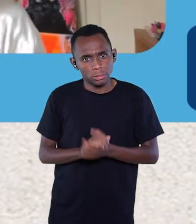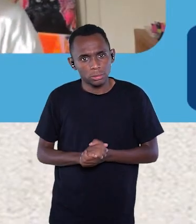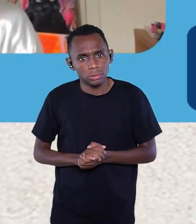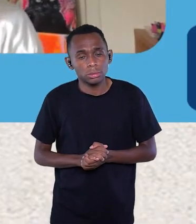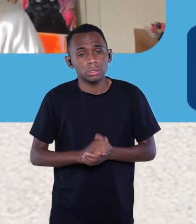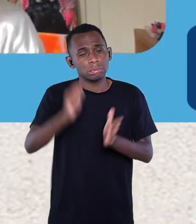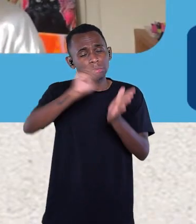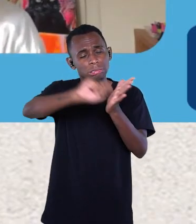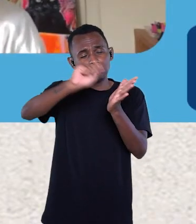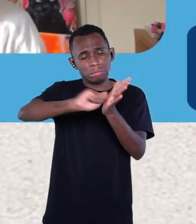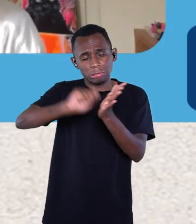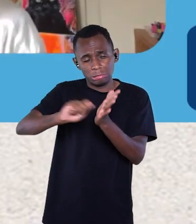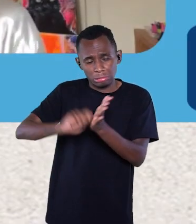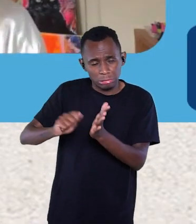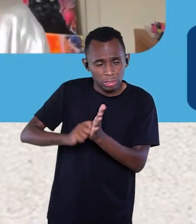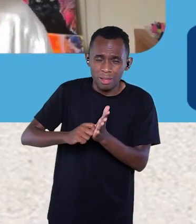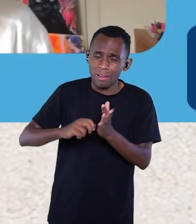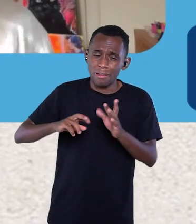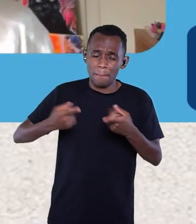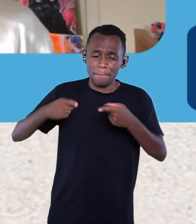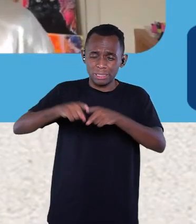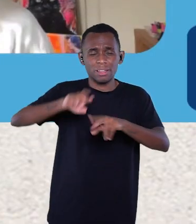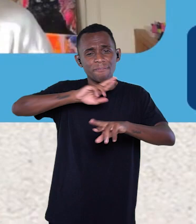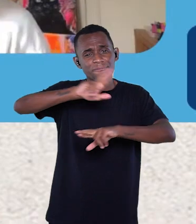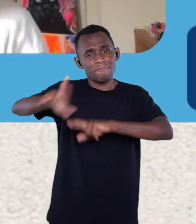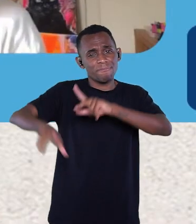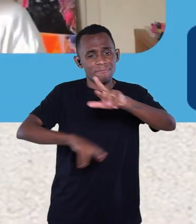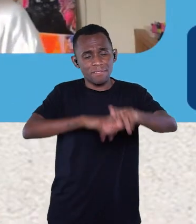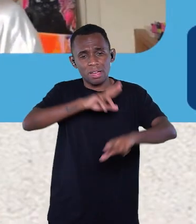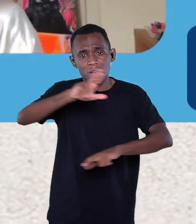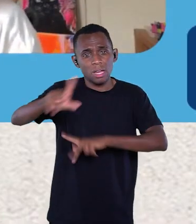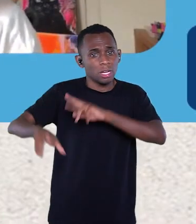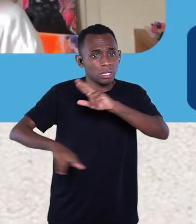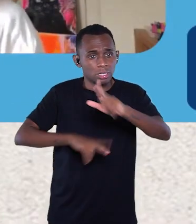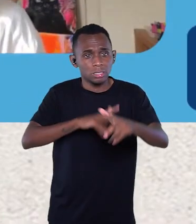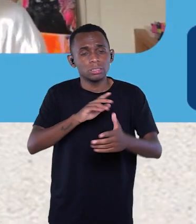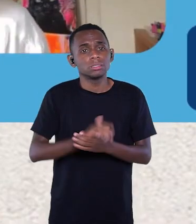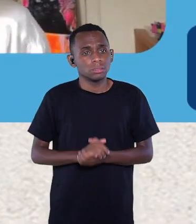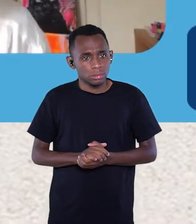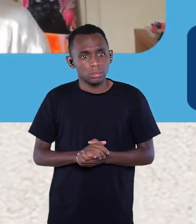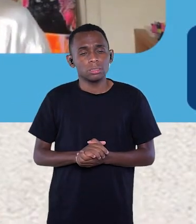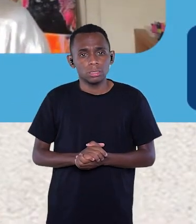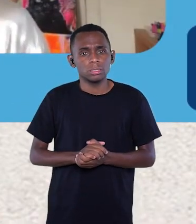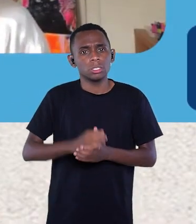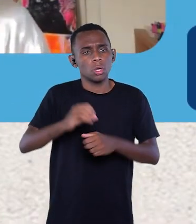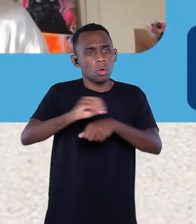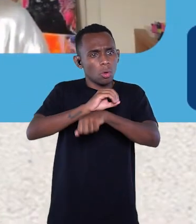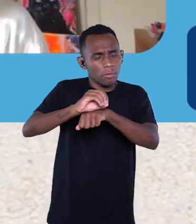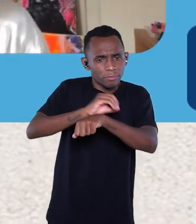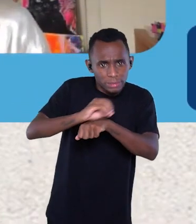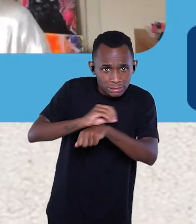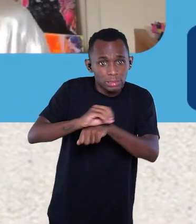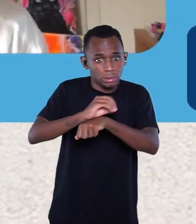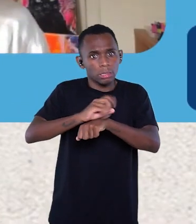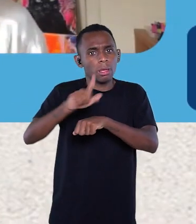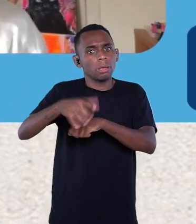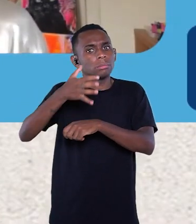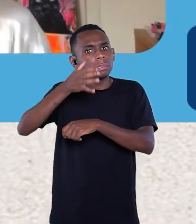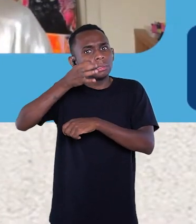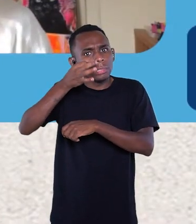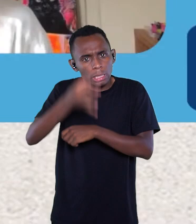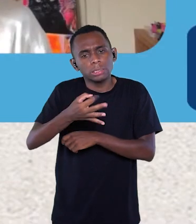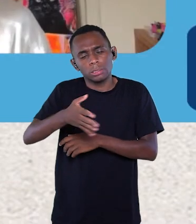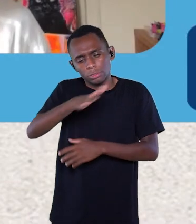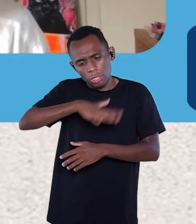várias escritoras, né, trabalhando com ela lá, né, uma escola de oficinas, assim, né, bem